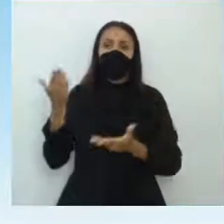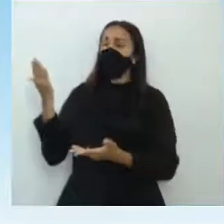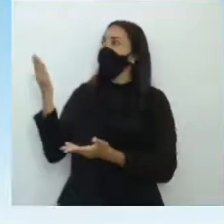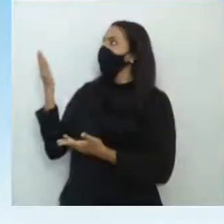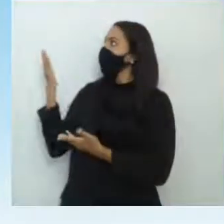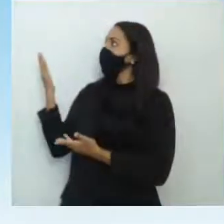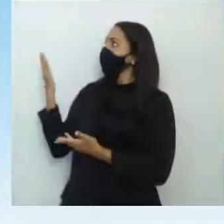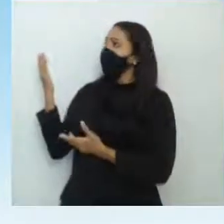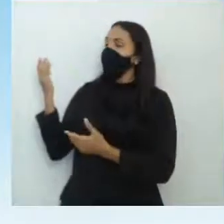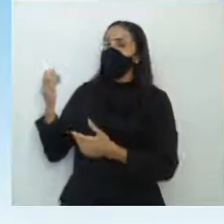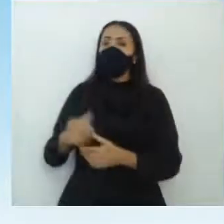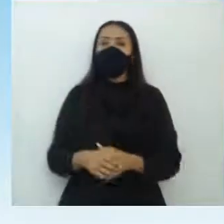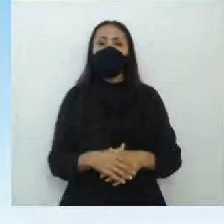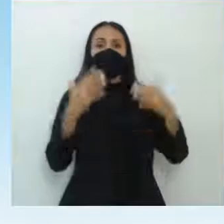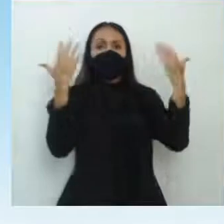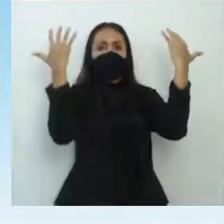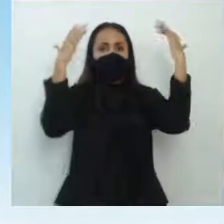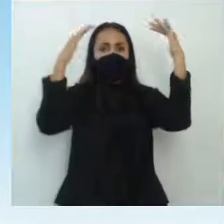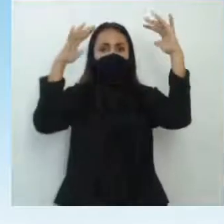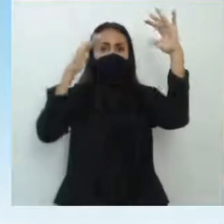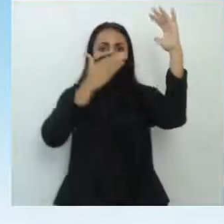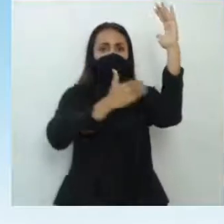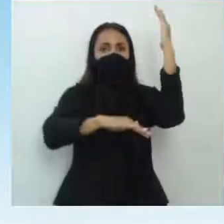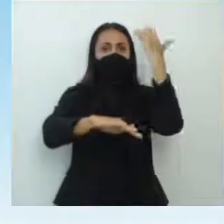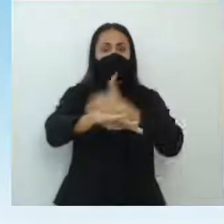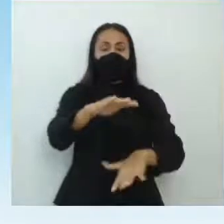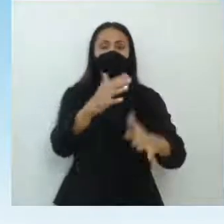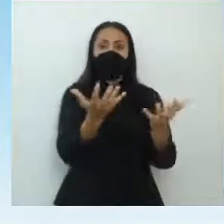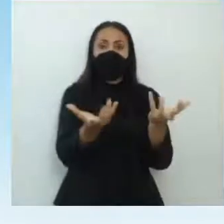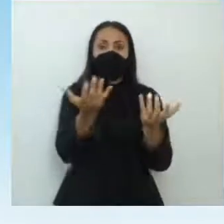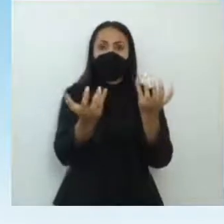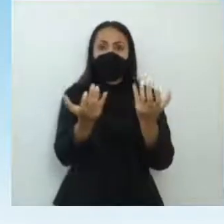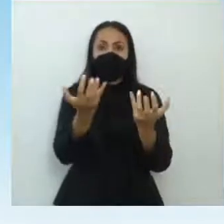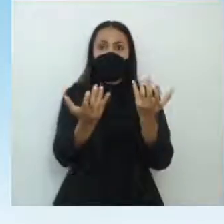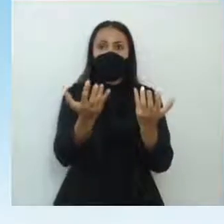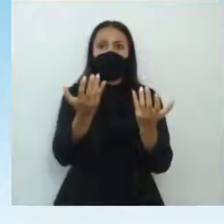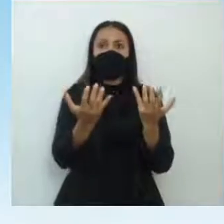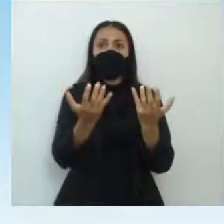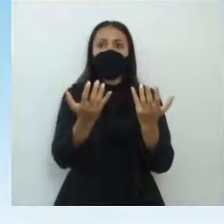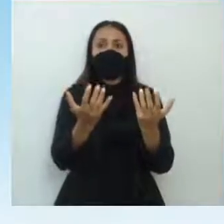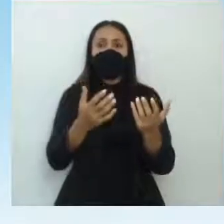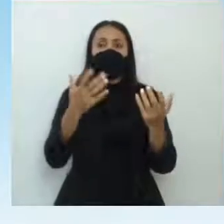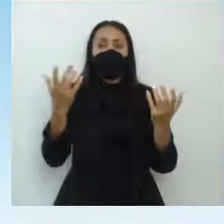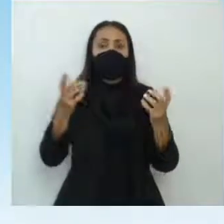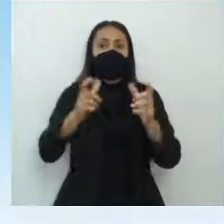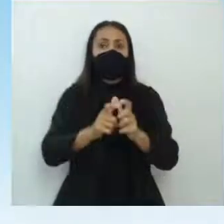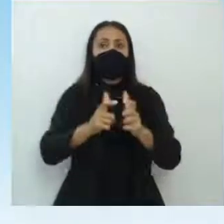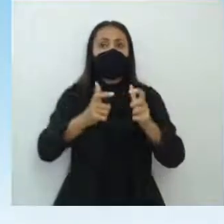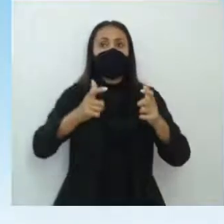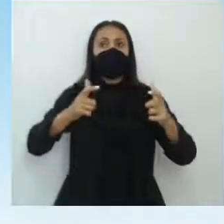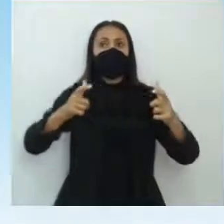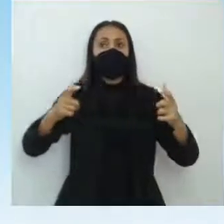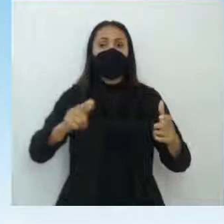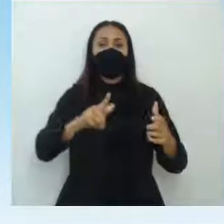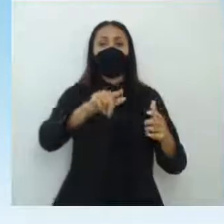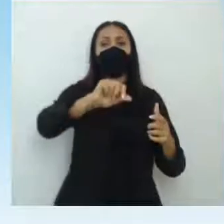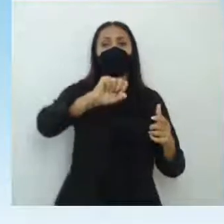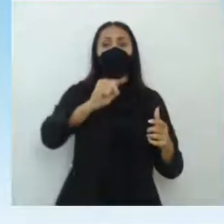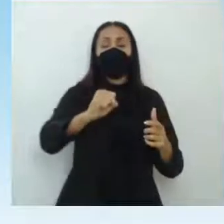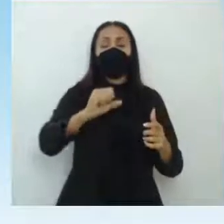O desmatamento e as queimadas nas regiões florestais, elas aumentam a quantidade de